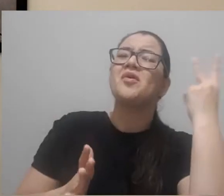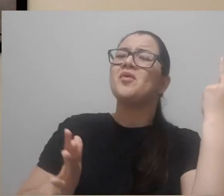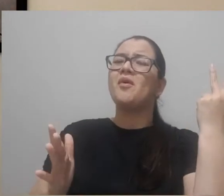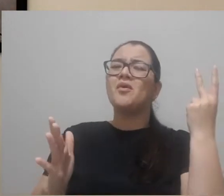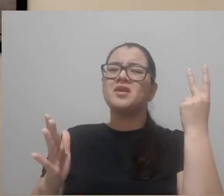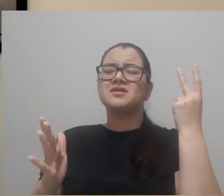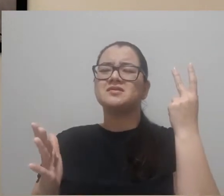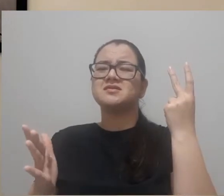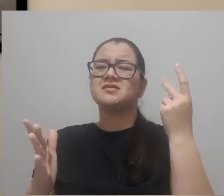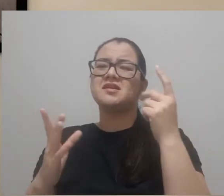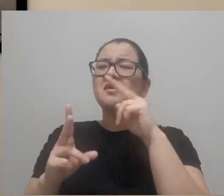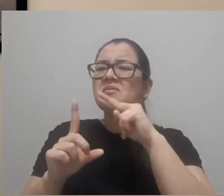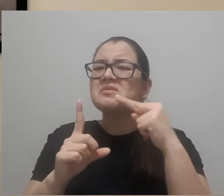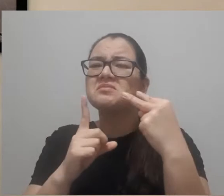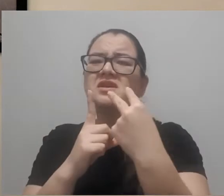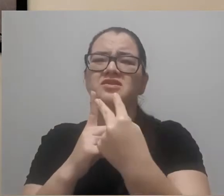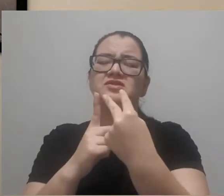de Jesus.